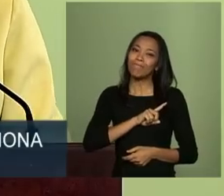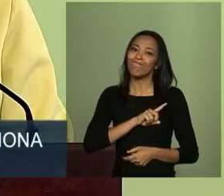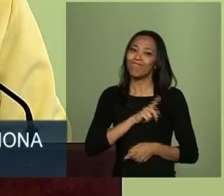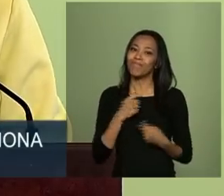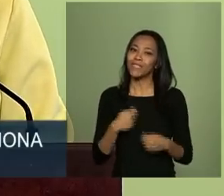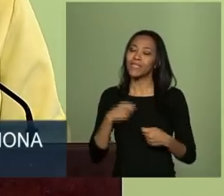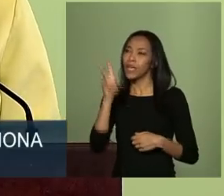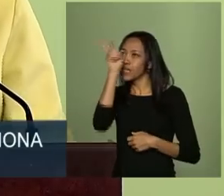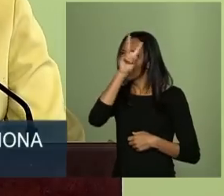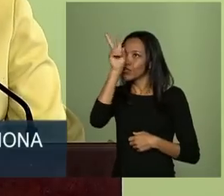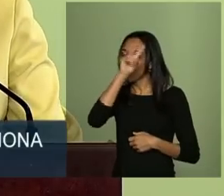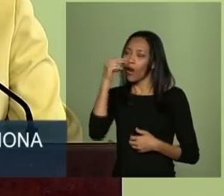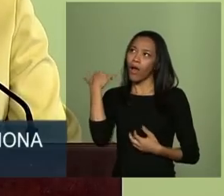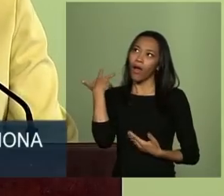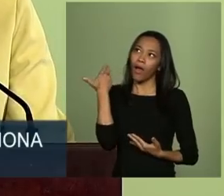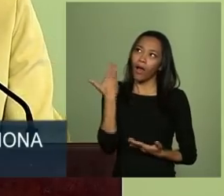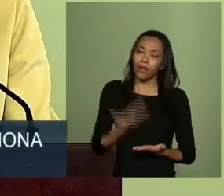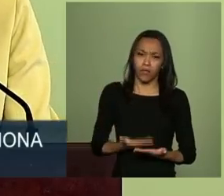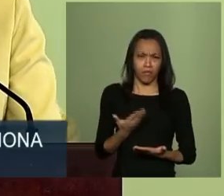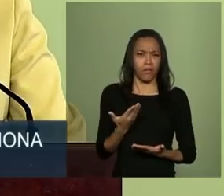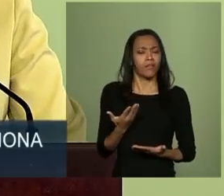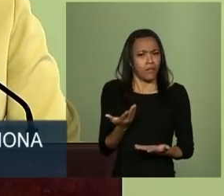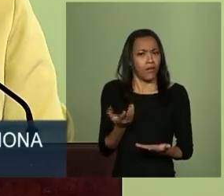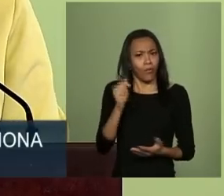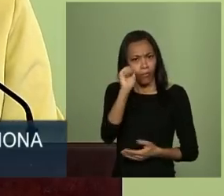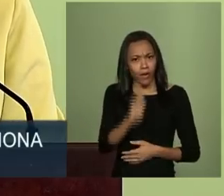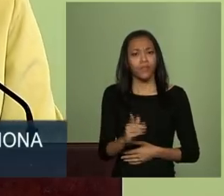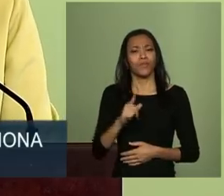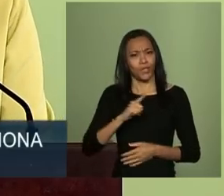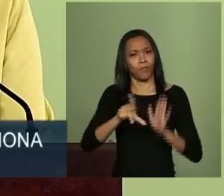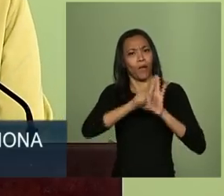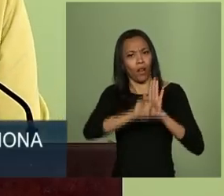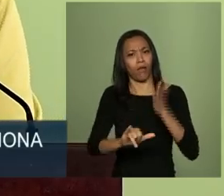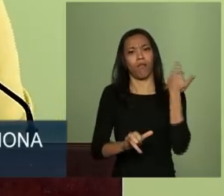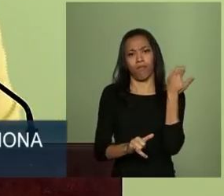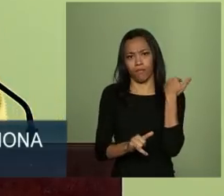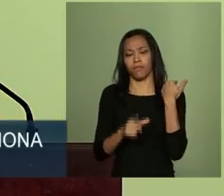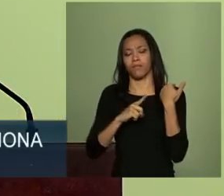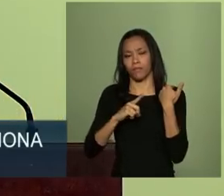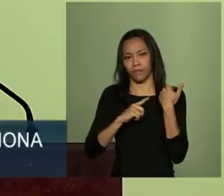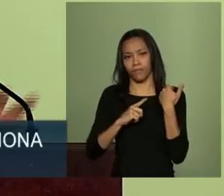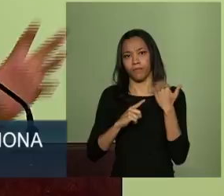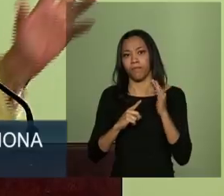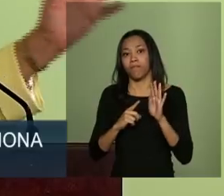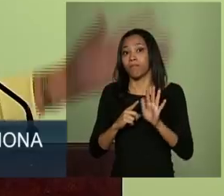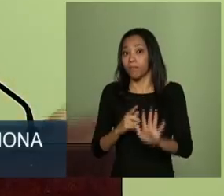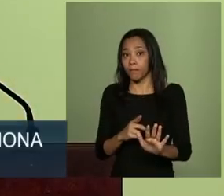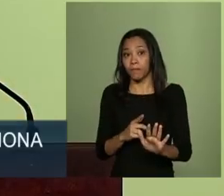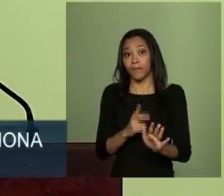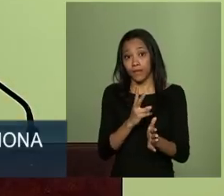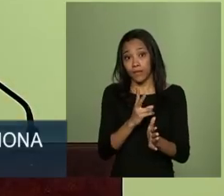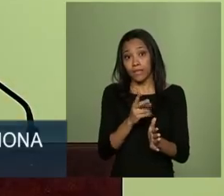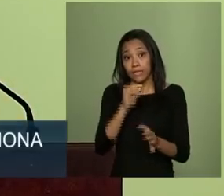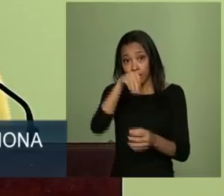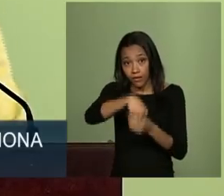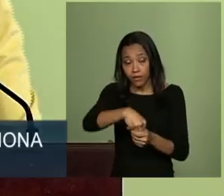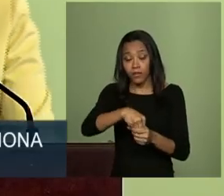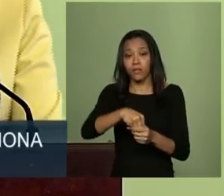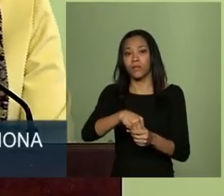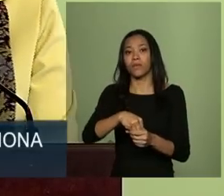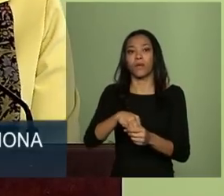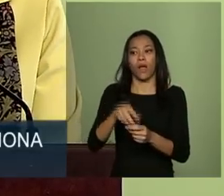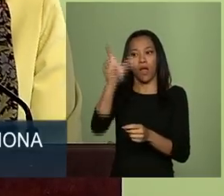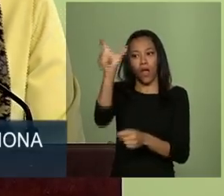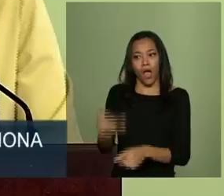história. O Brasil possuía uma legislação. E, tanto dentro do governo, a